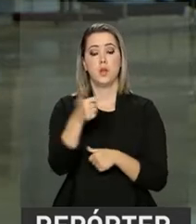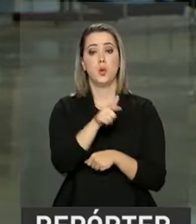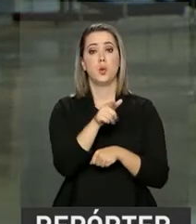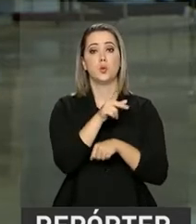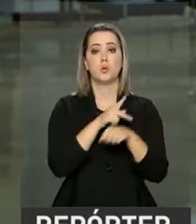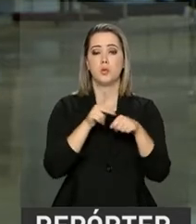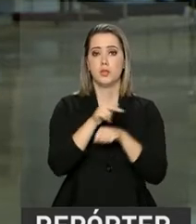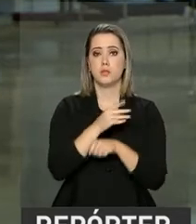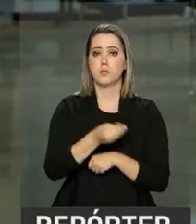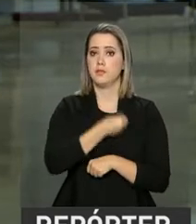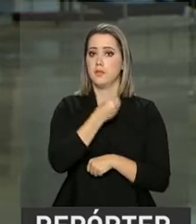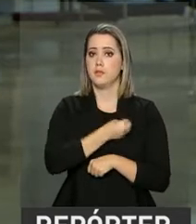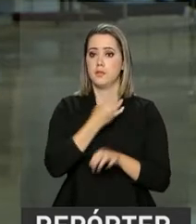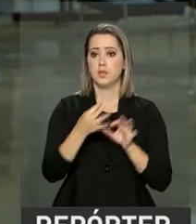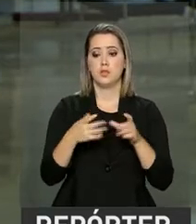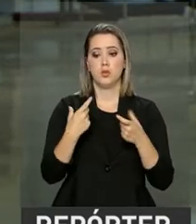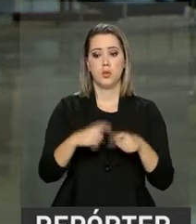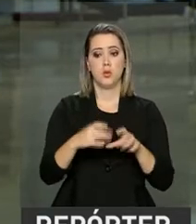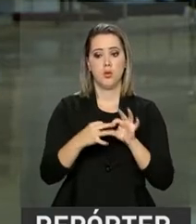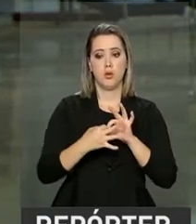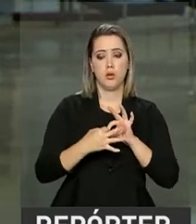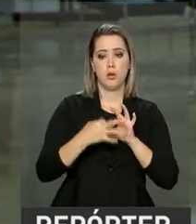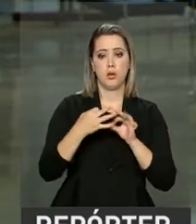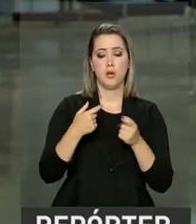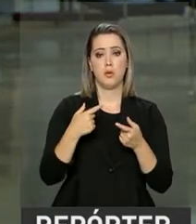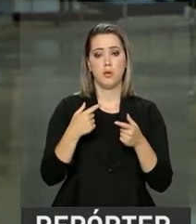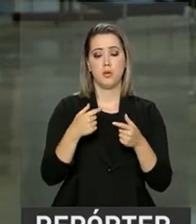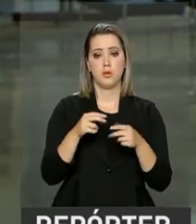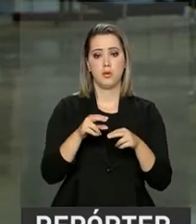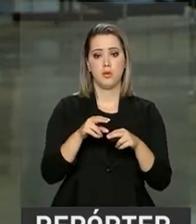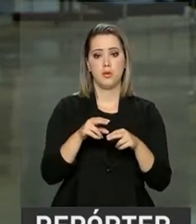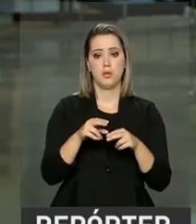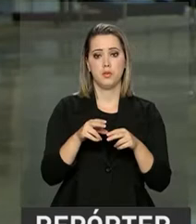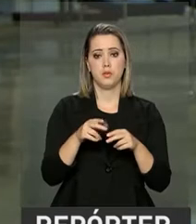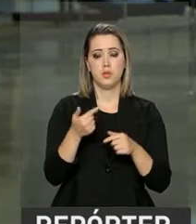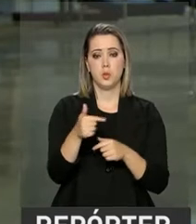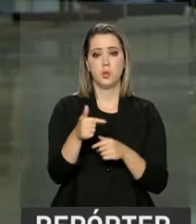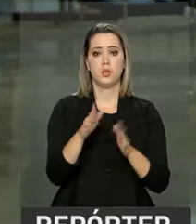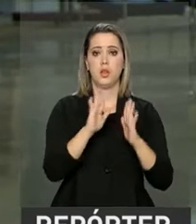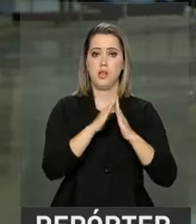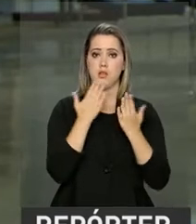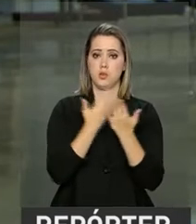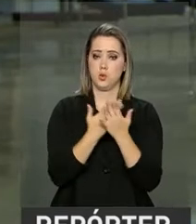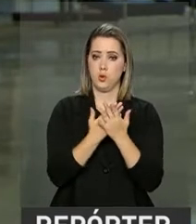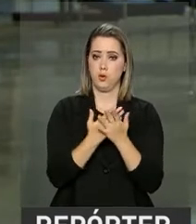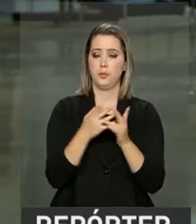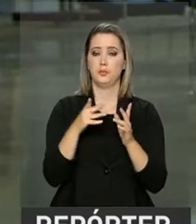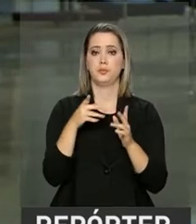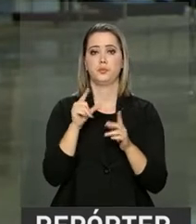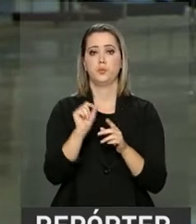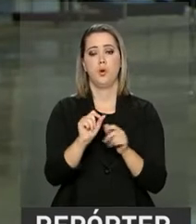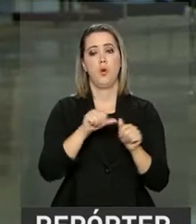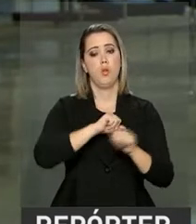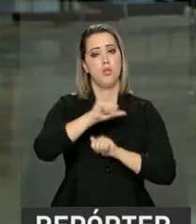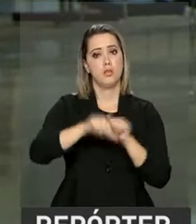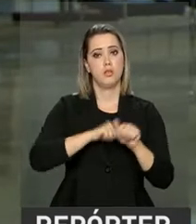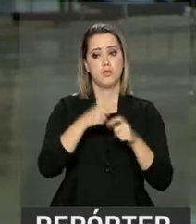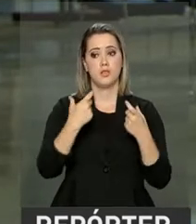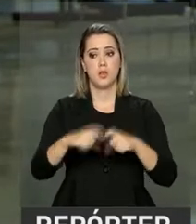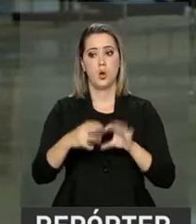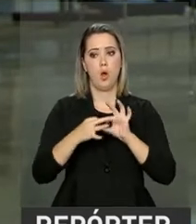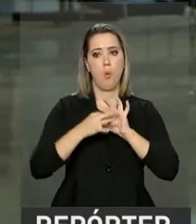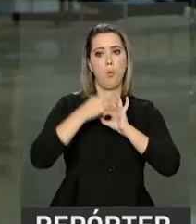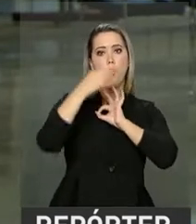exterior, viver em local que possua rede regular de ensino, que não possua, aliás, rede regular de ensino, for transferido para regiões de